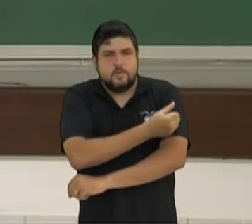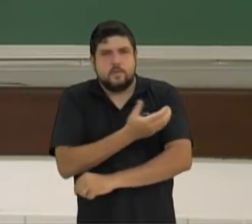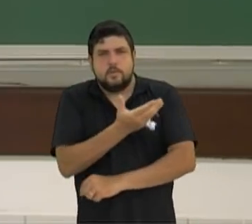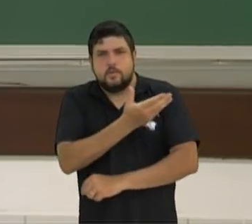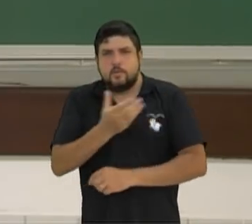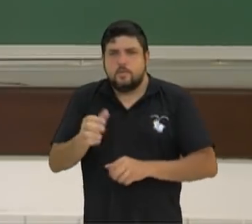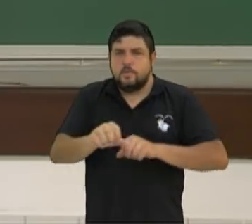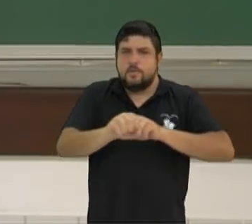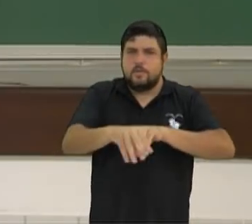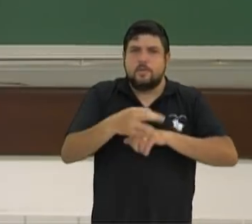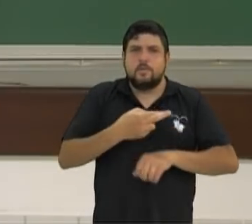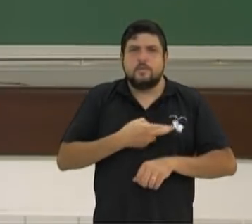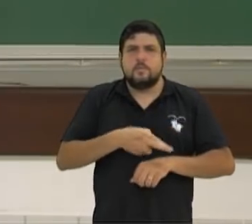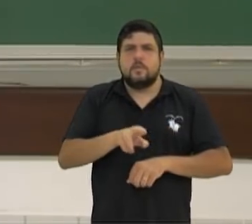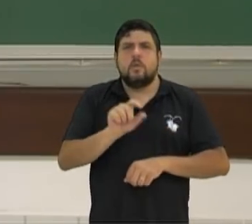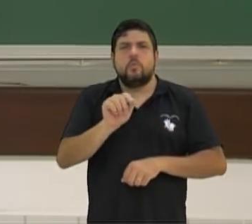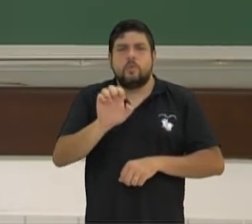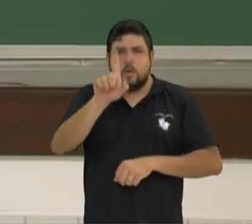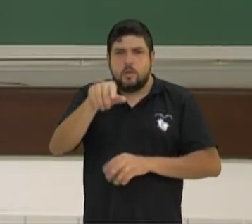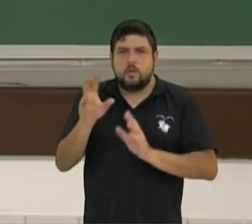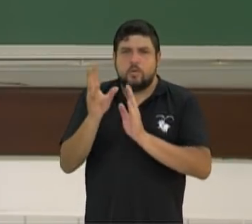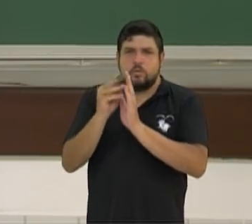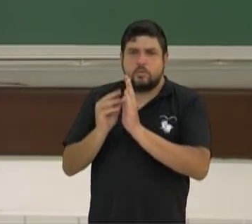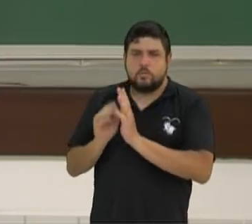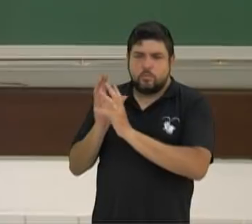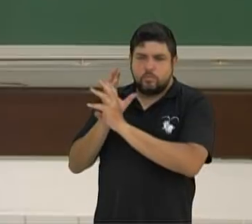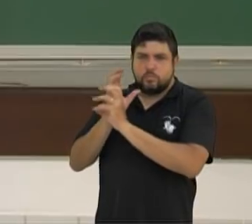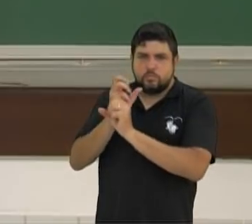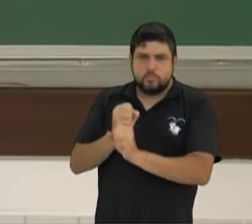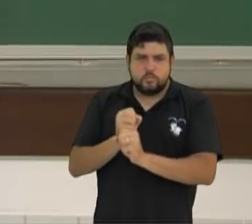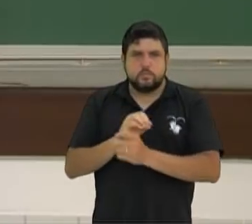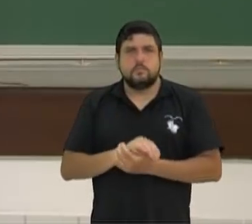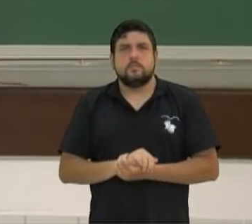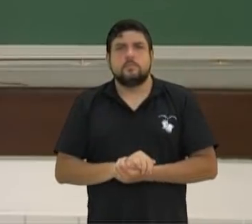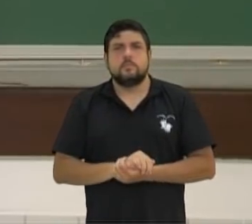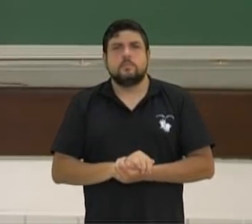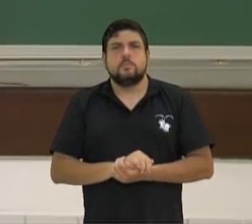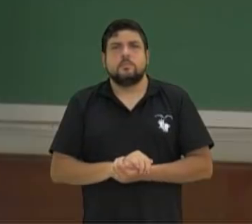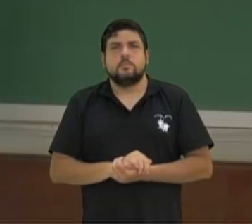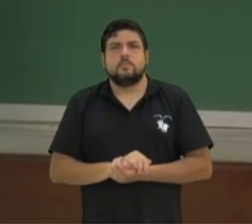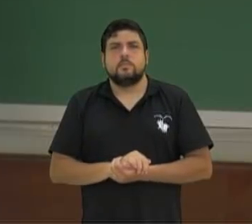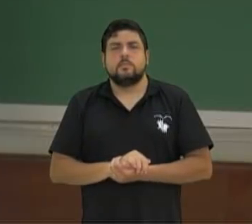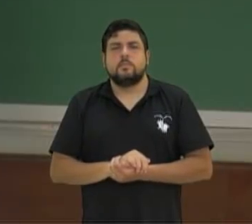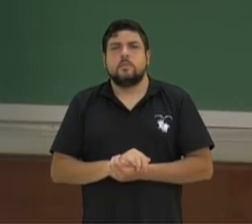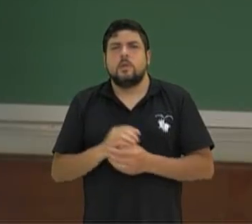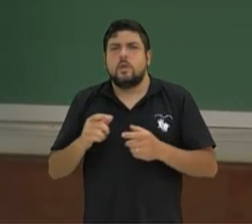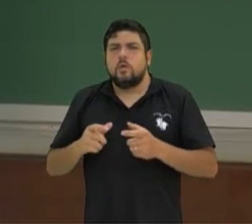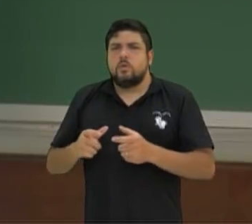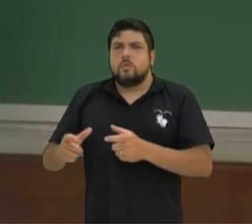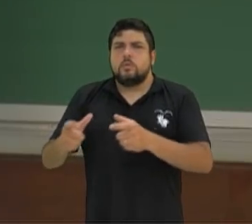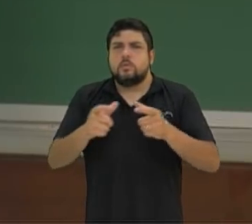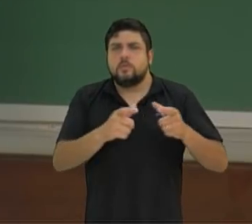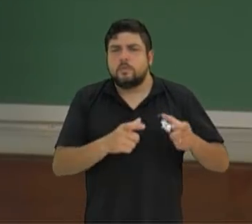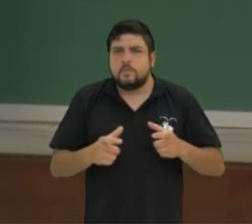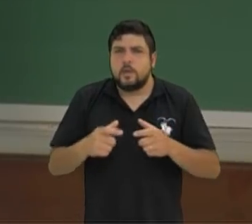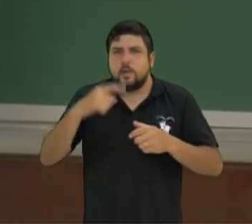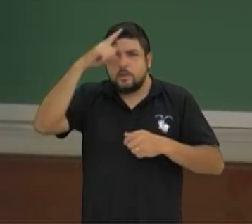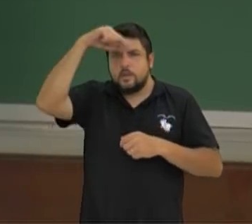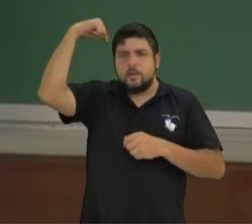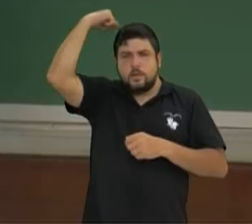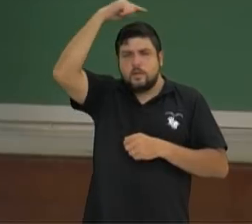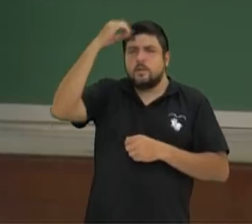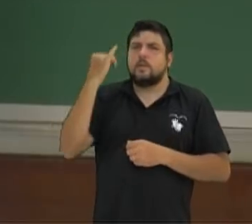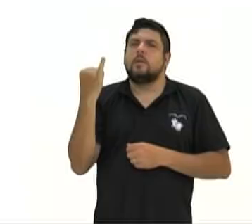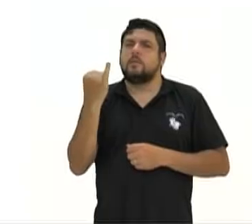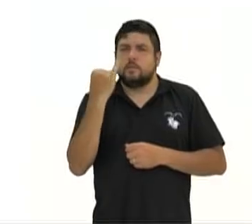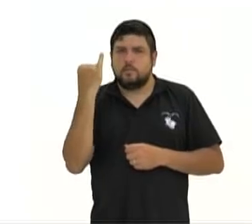ensino religioso, uma aula de retomada. Muito bem, os lugares sagrados são importantes para os religiosos, mas além disso